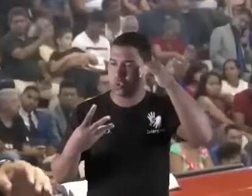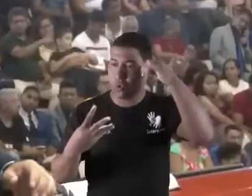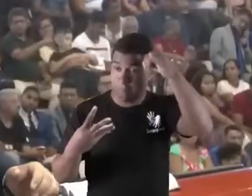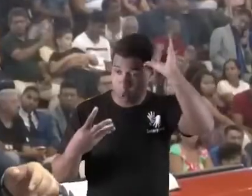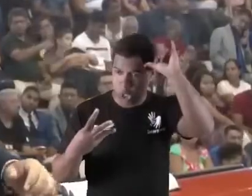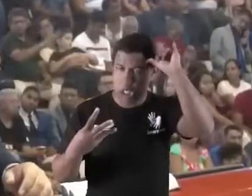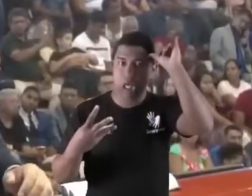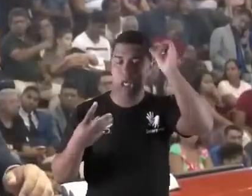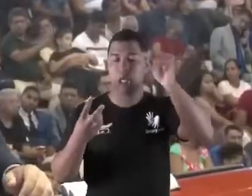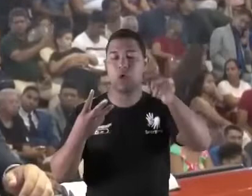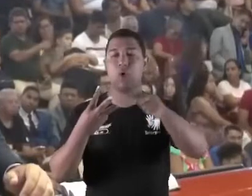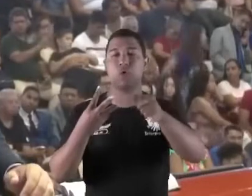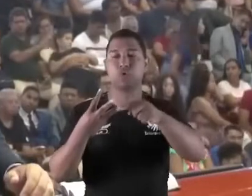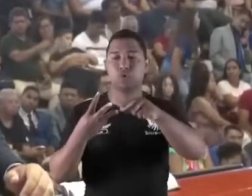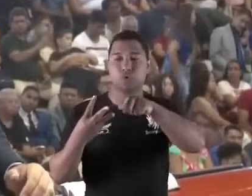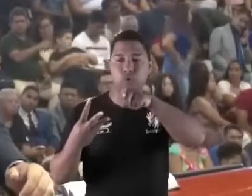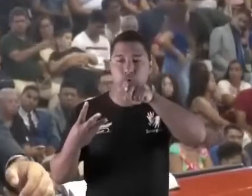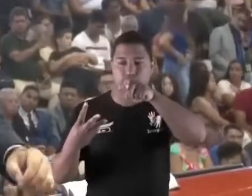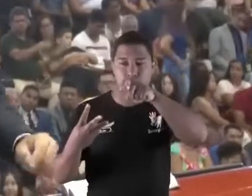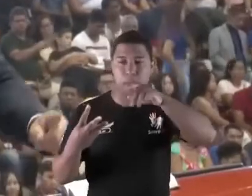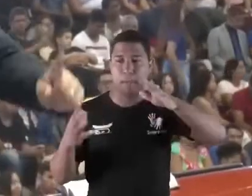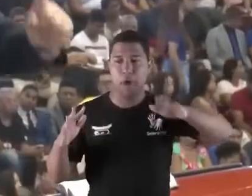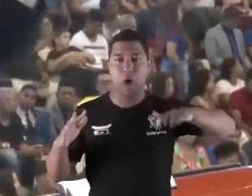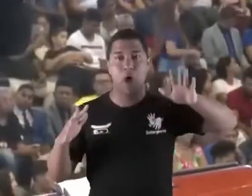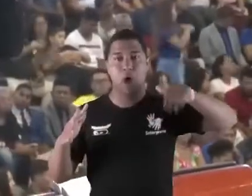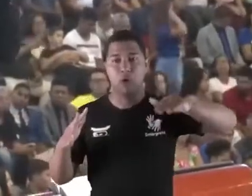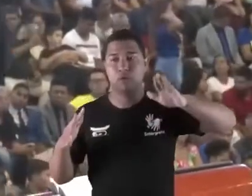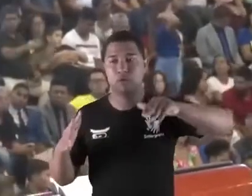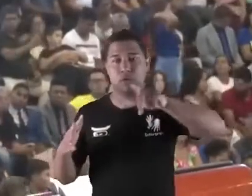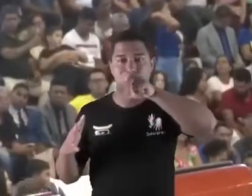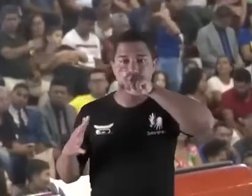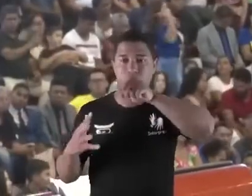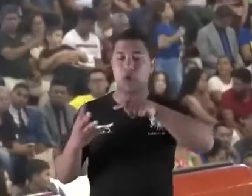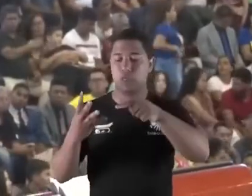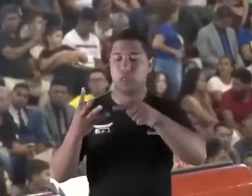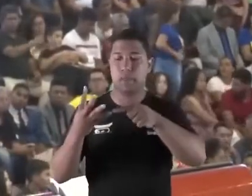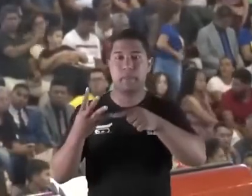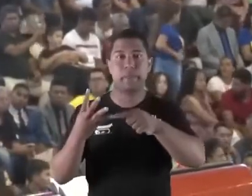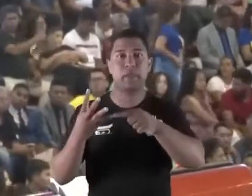rosto de águia e rosto de homem.